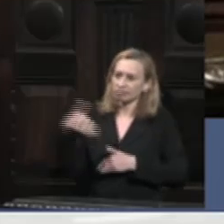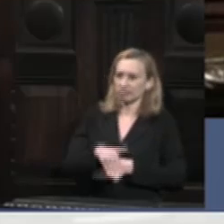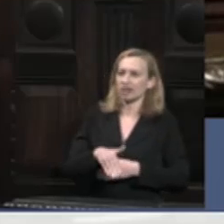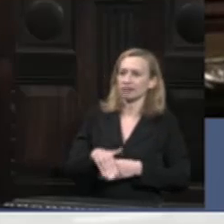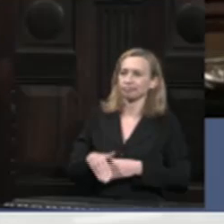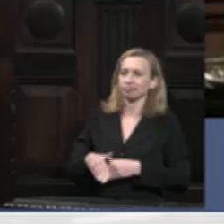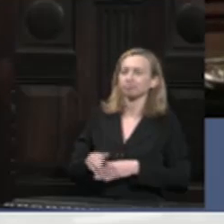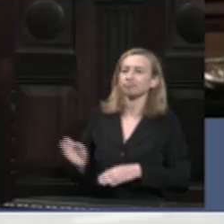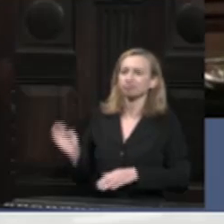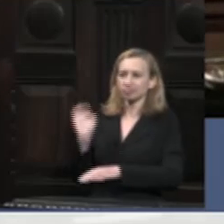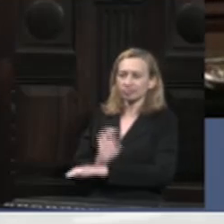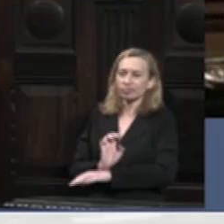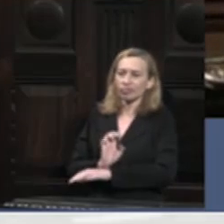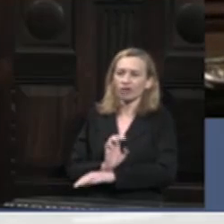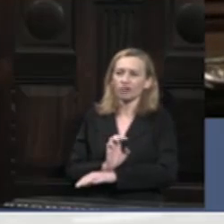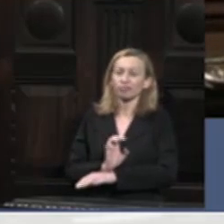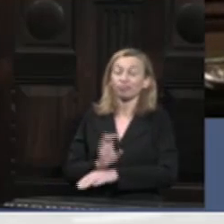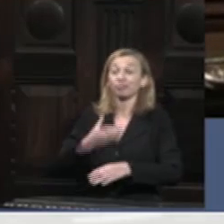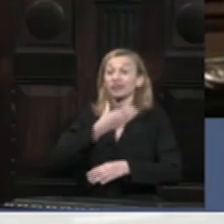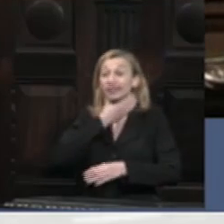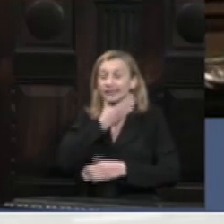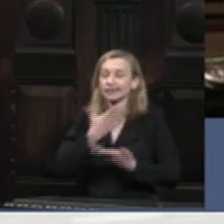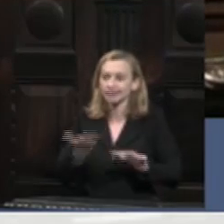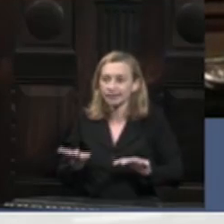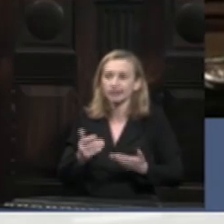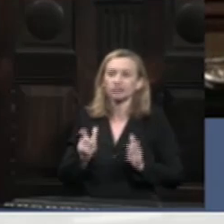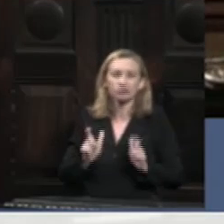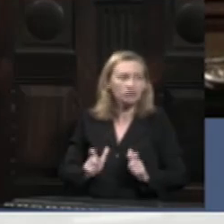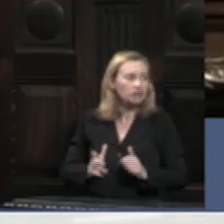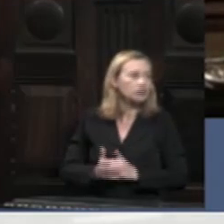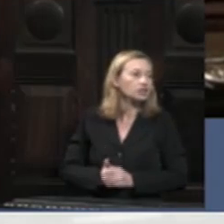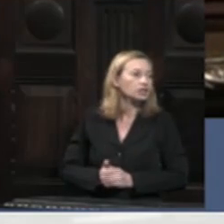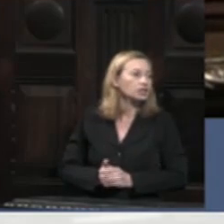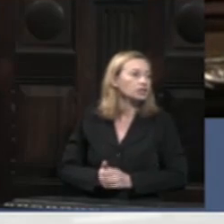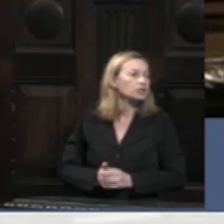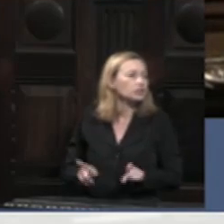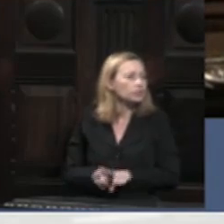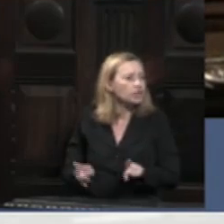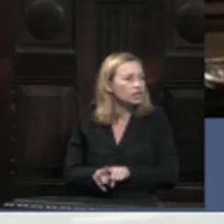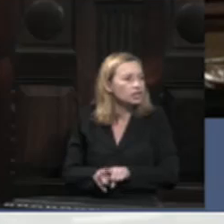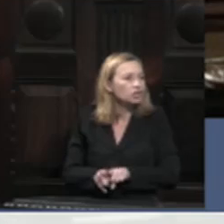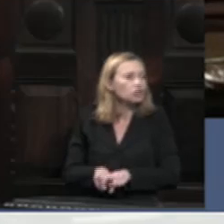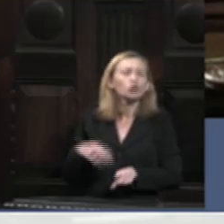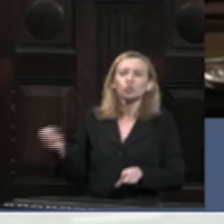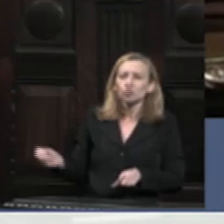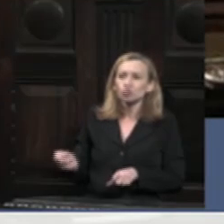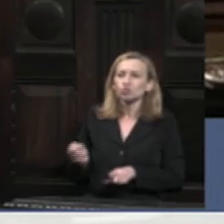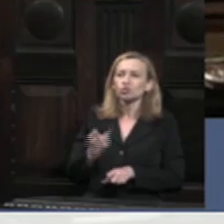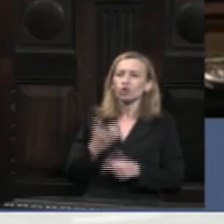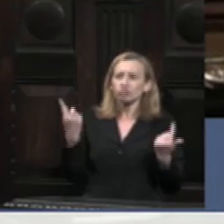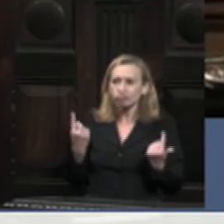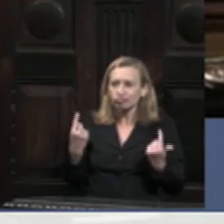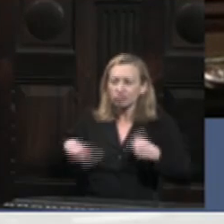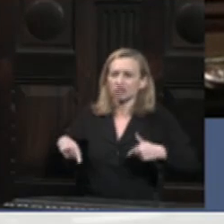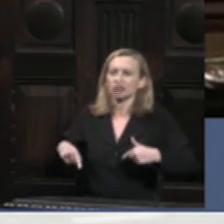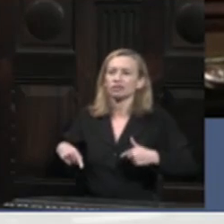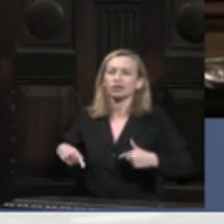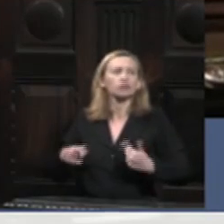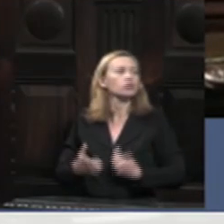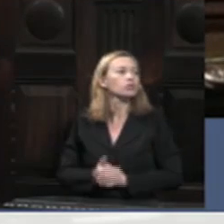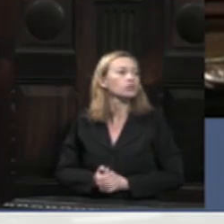buscando construir alternativas e caminhos para que o Rio de Janeiro saia desse